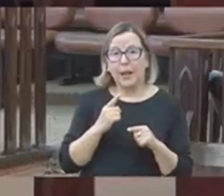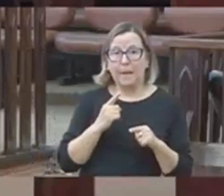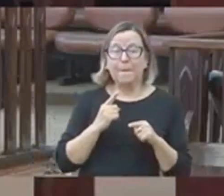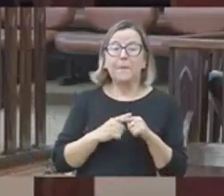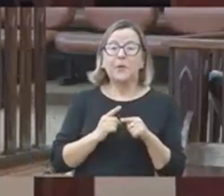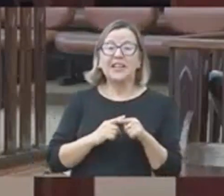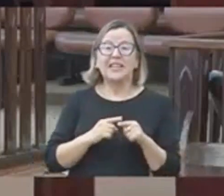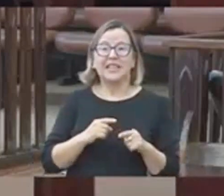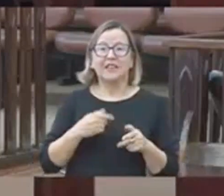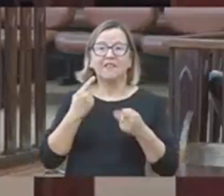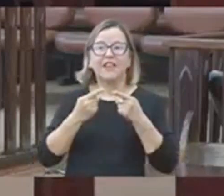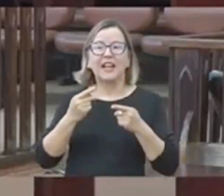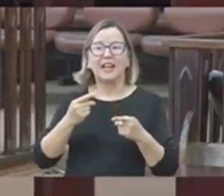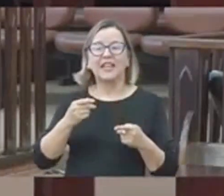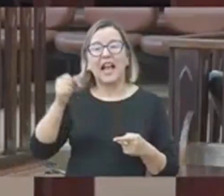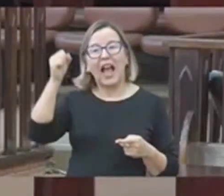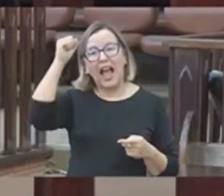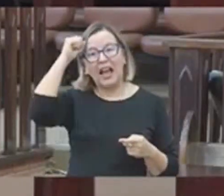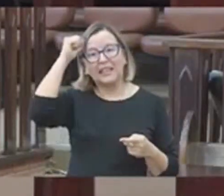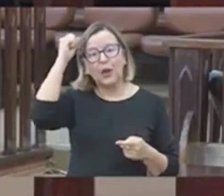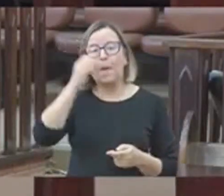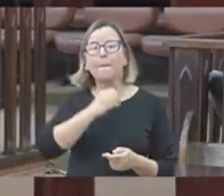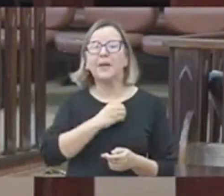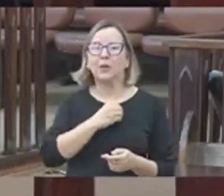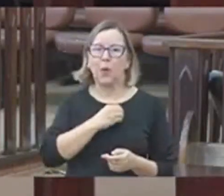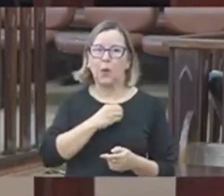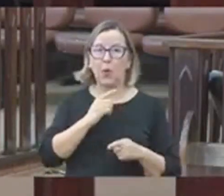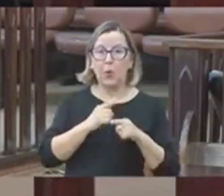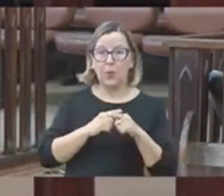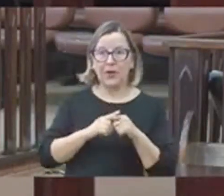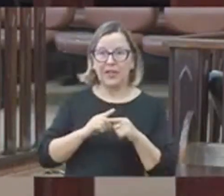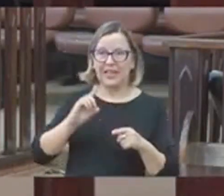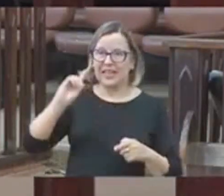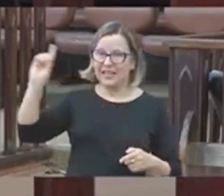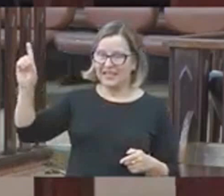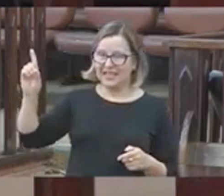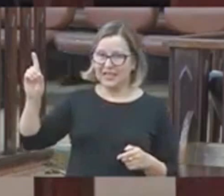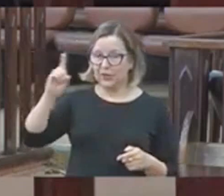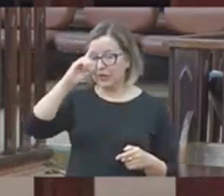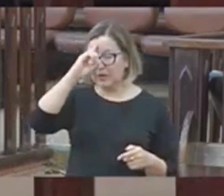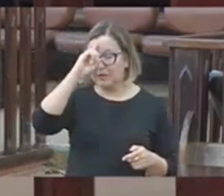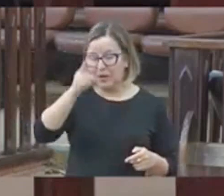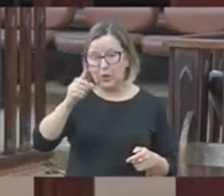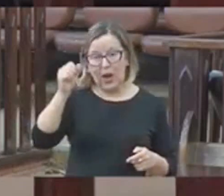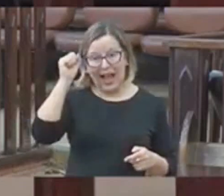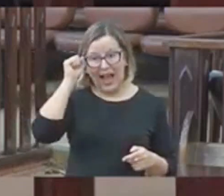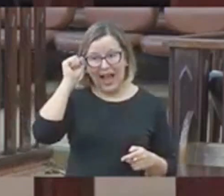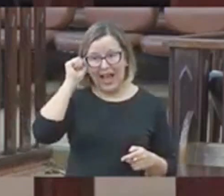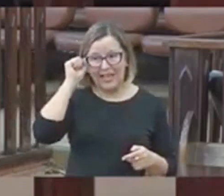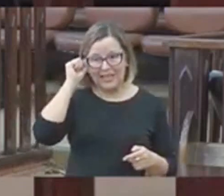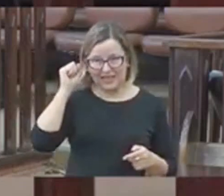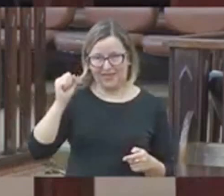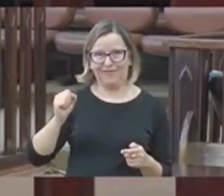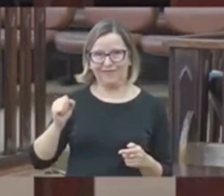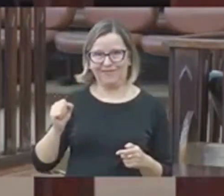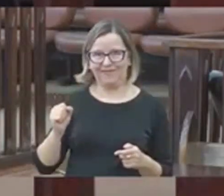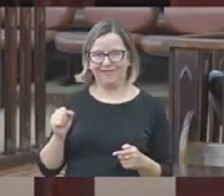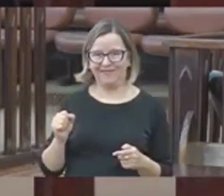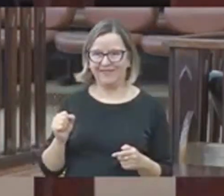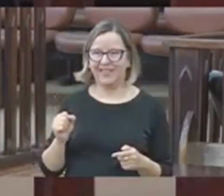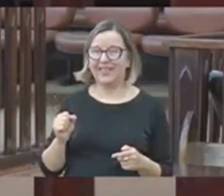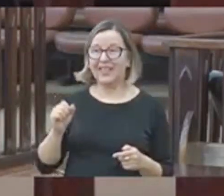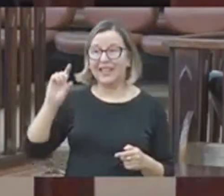Adão. Deus tinha estabelecido Adão como responsável pela condução do seu lar, da sua